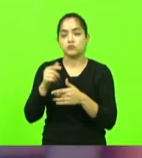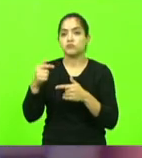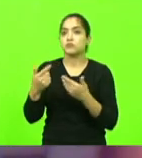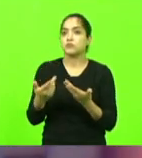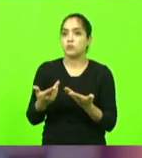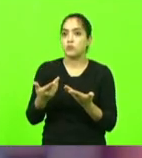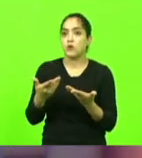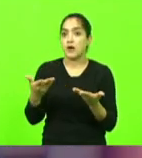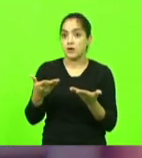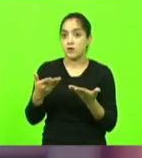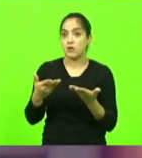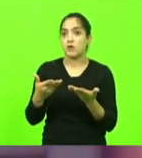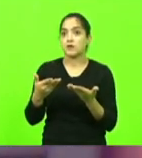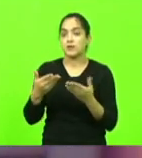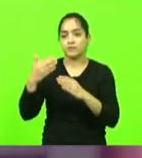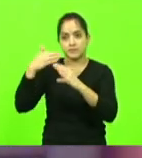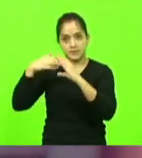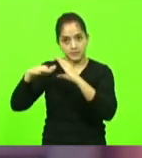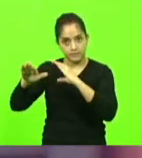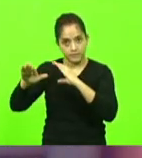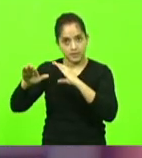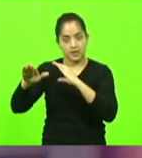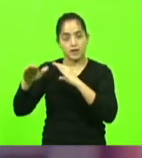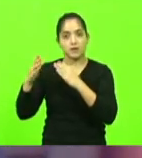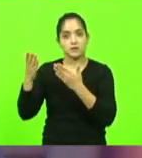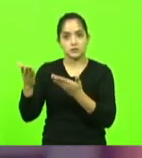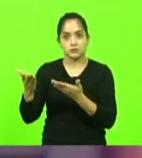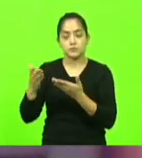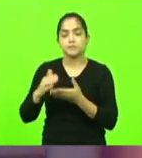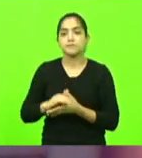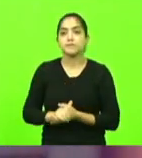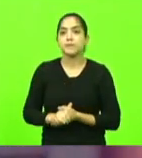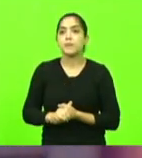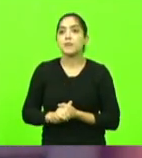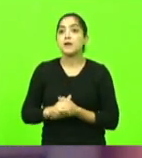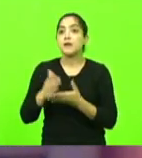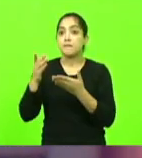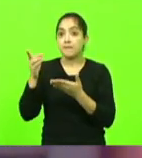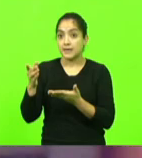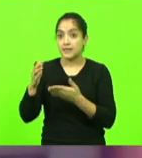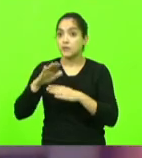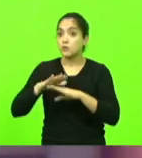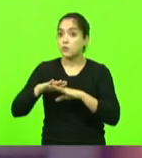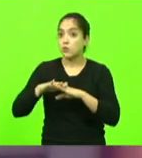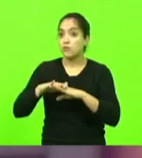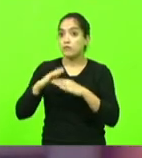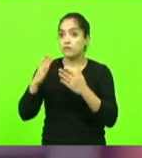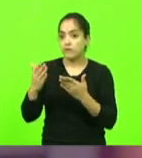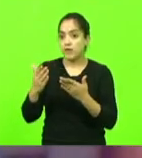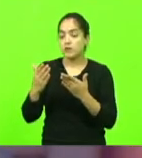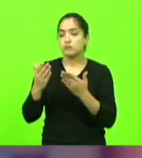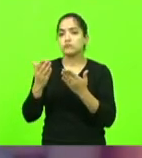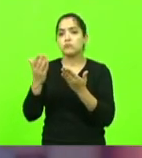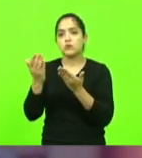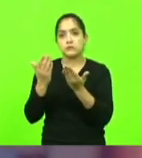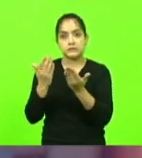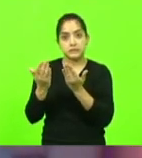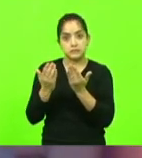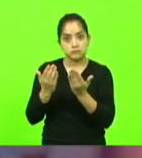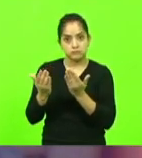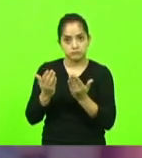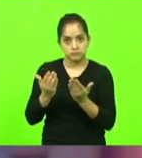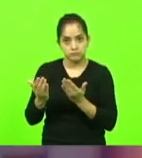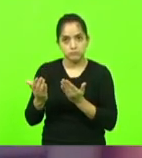Esse relatório será enviado para o governo do Estado, para que o governo do Estado, então, possa, né, de